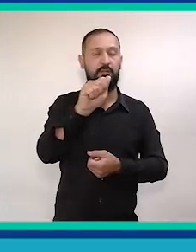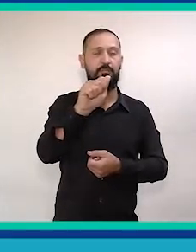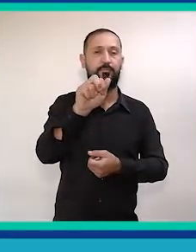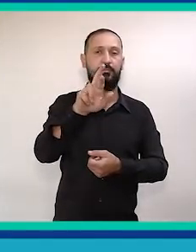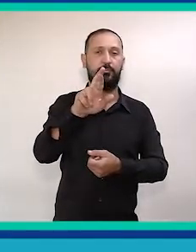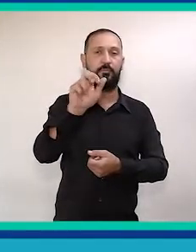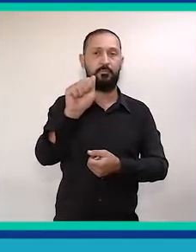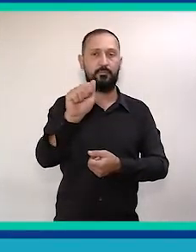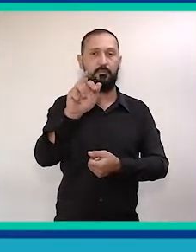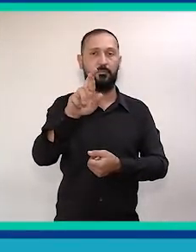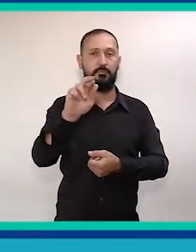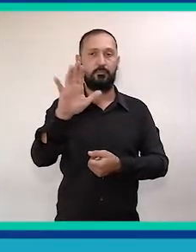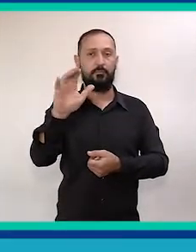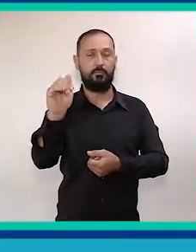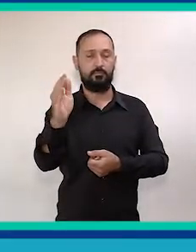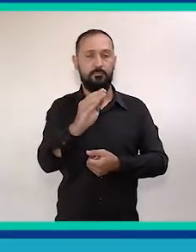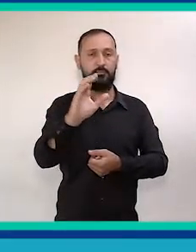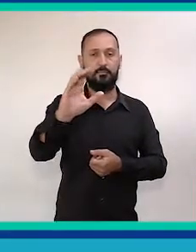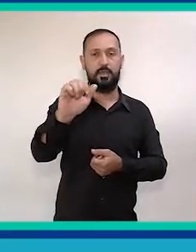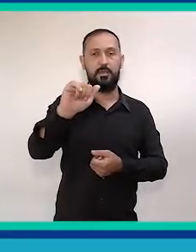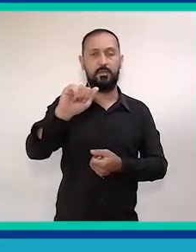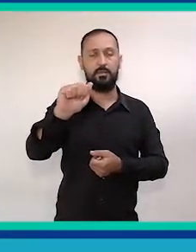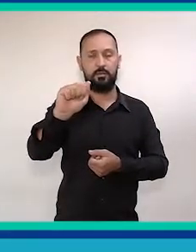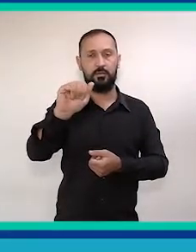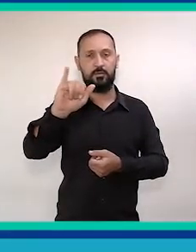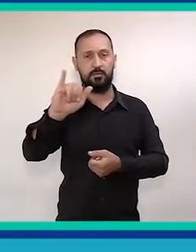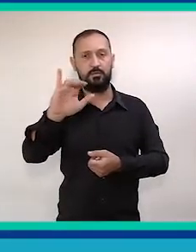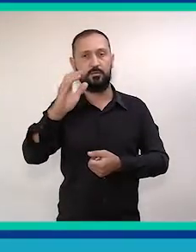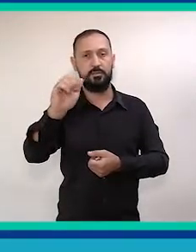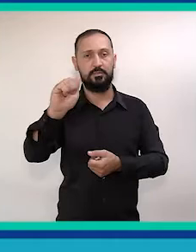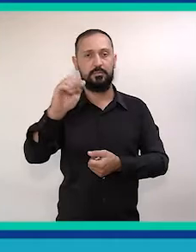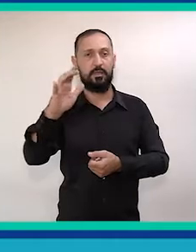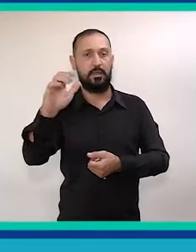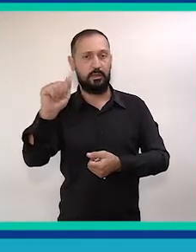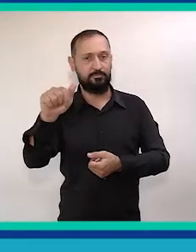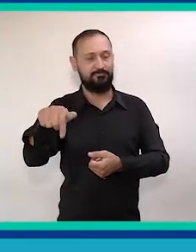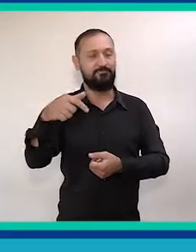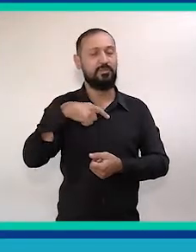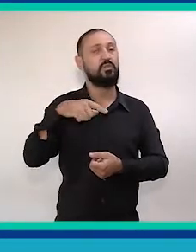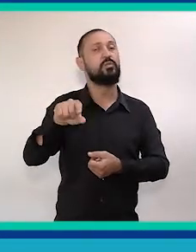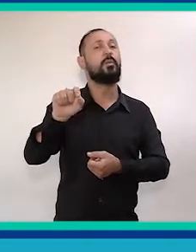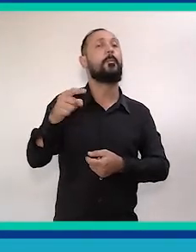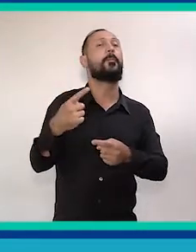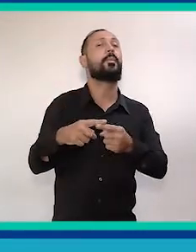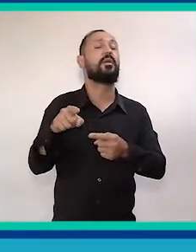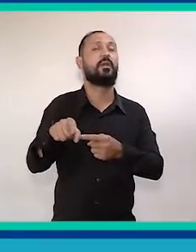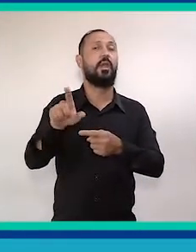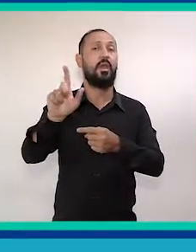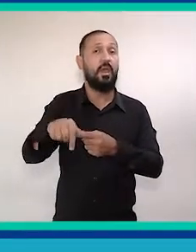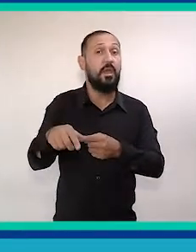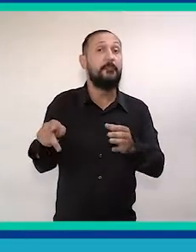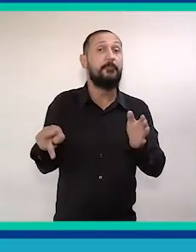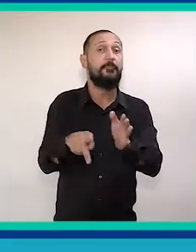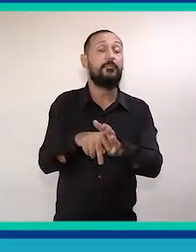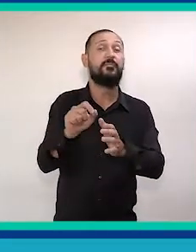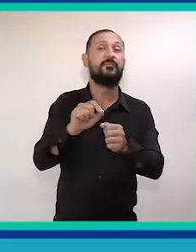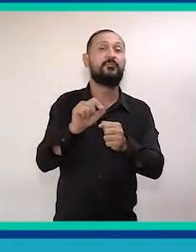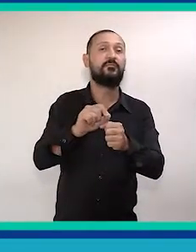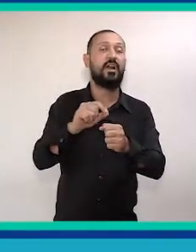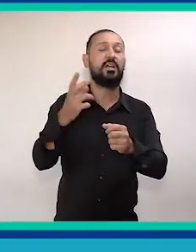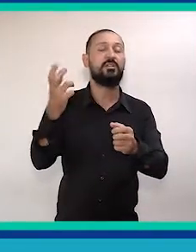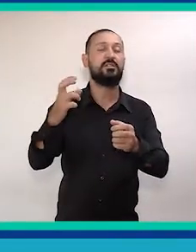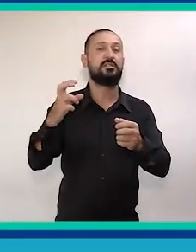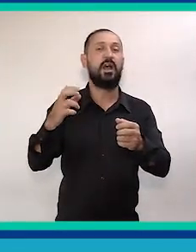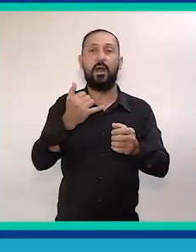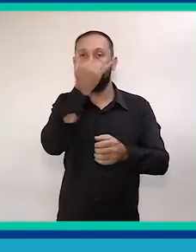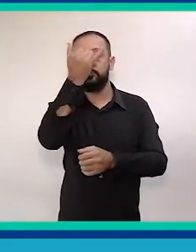jararaca caiçaca, popularmente conhecida como jararaca caiçaca, que também nós escolhemos esse indivíduo porque é o